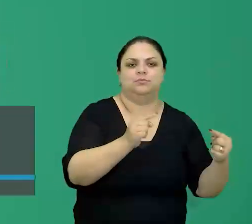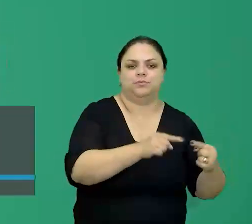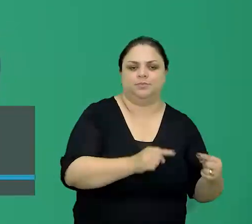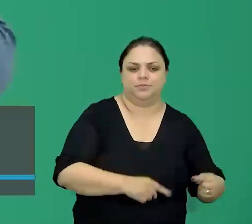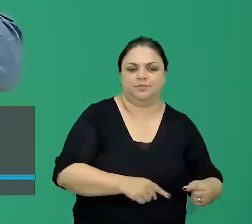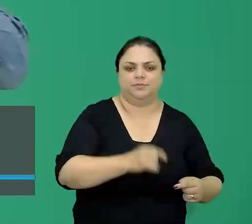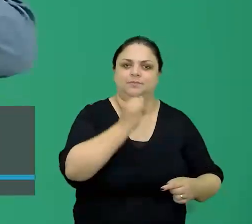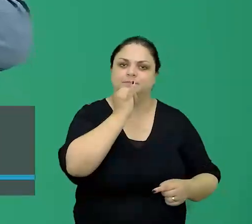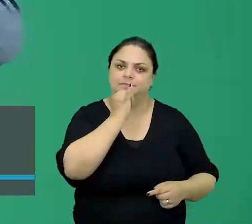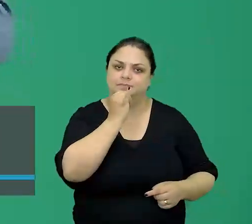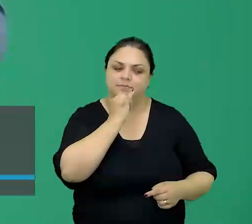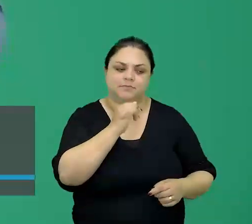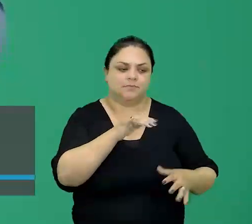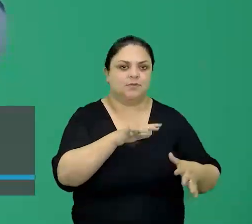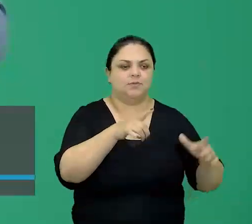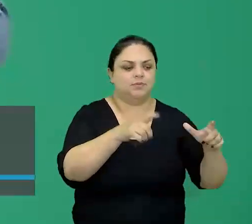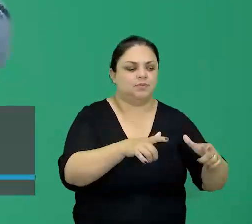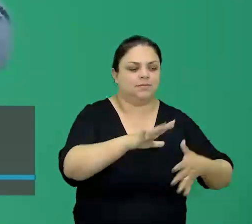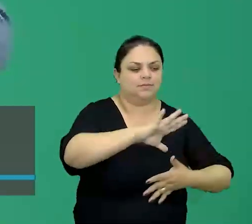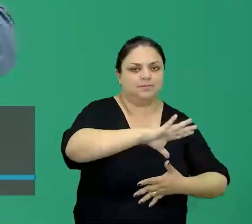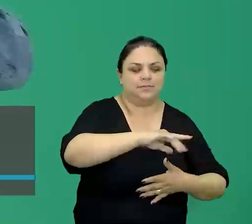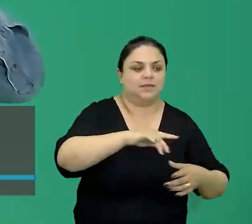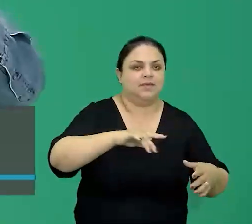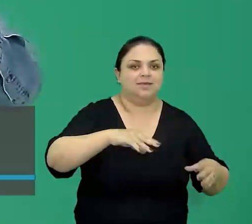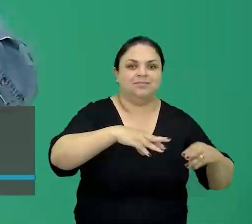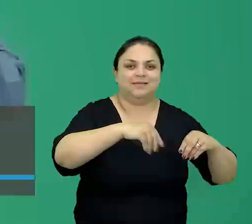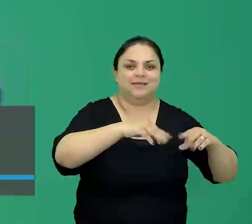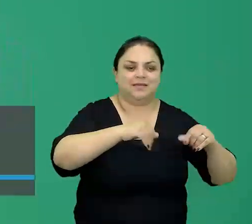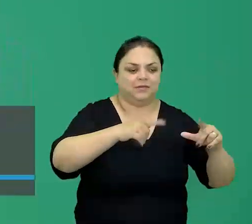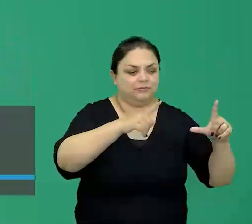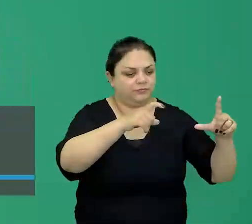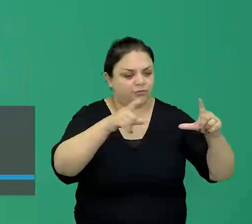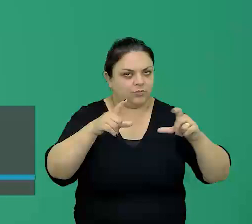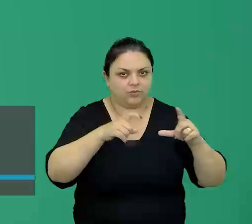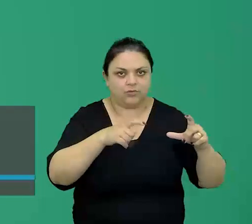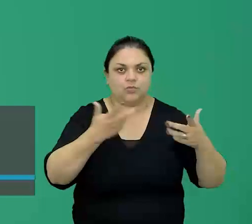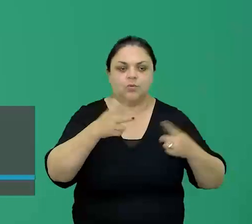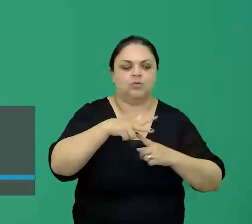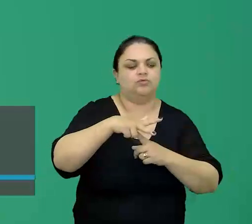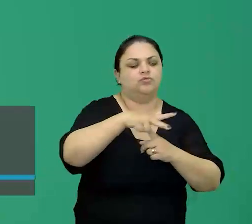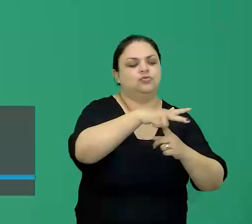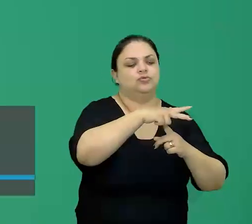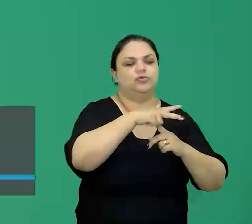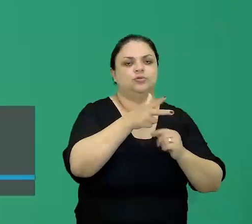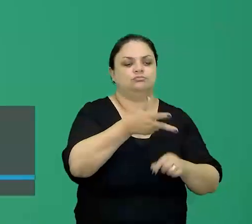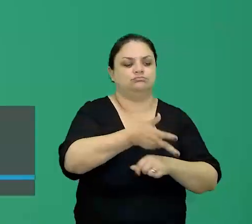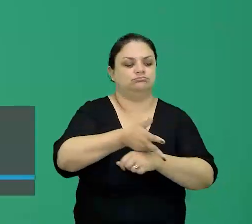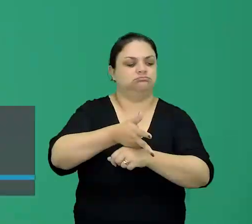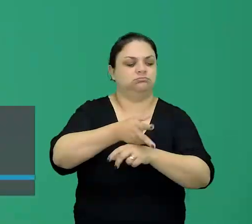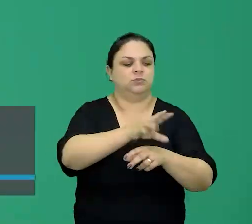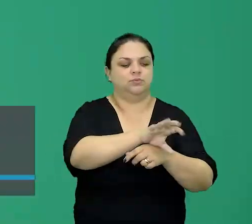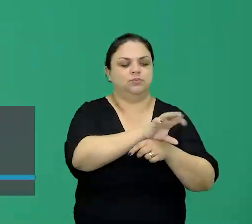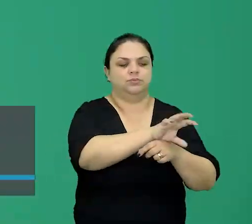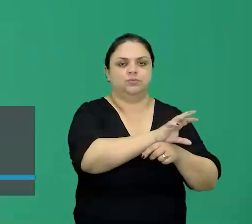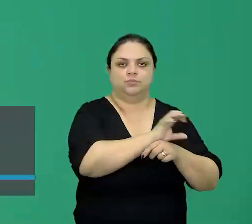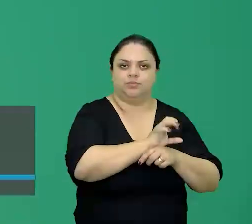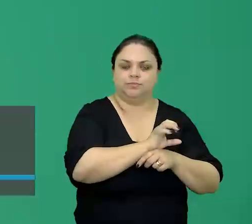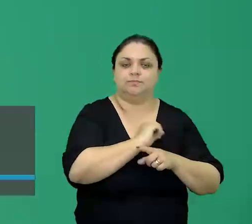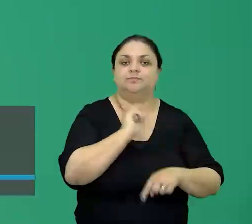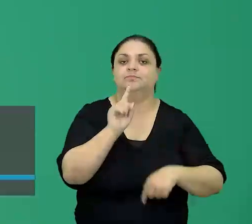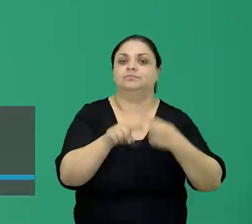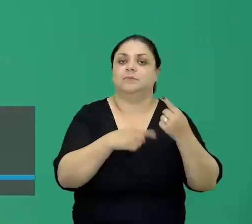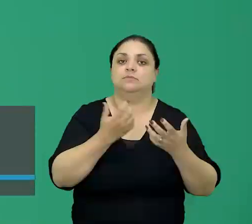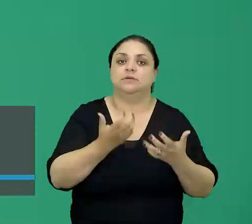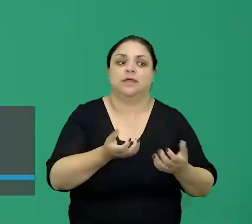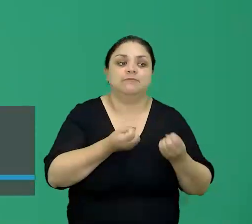né, usou um drone e tirou a foto de um determinado terreno, né, de uma determinada área. E depois disso você quer alguma